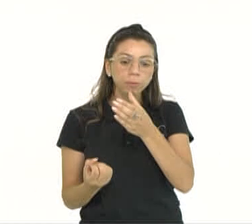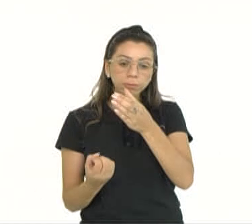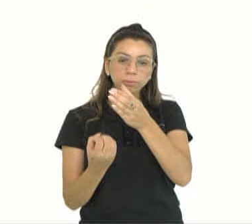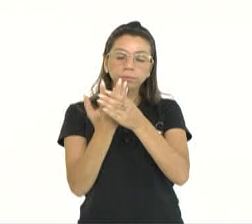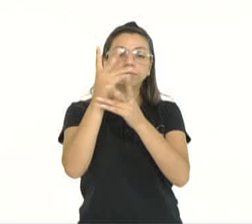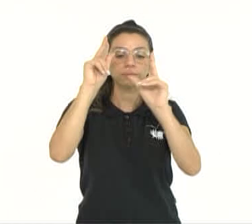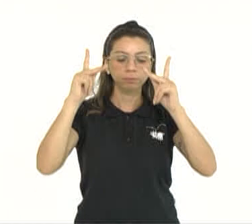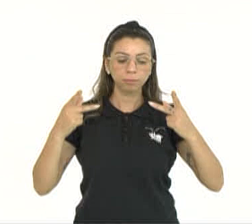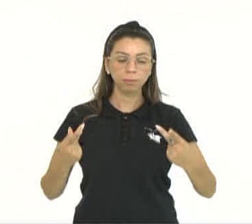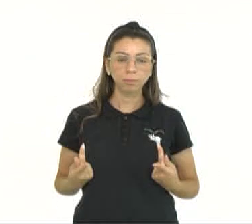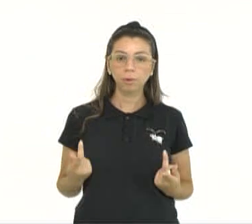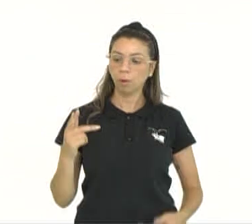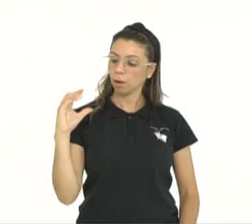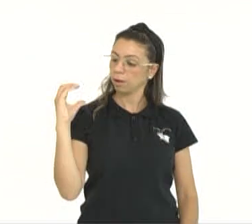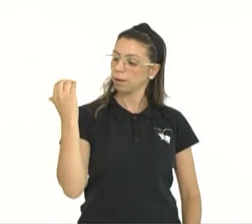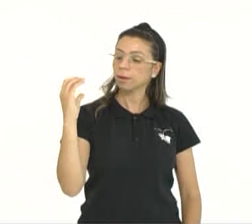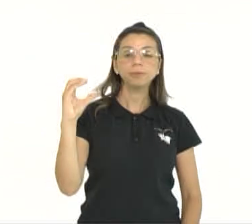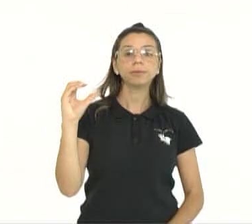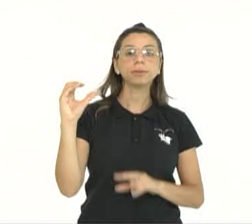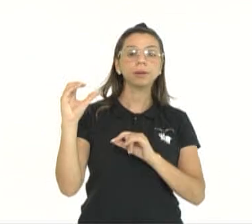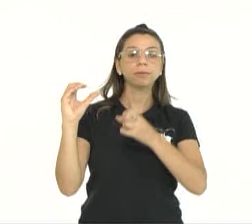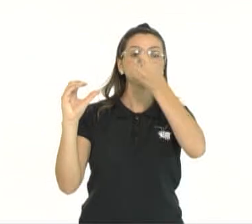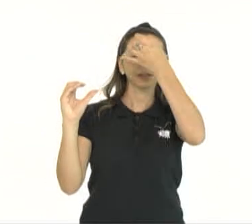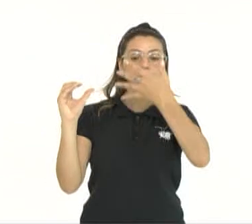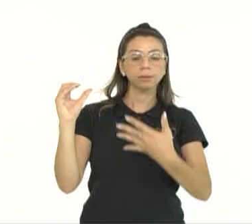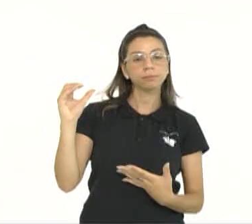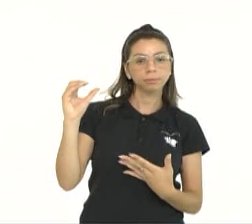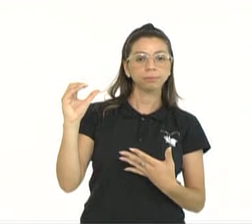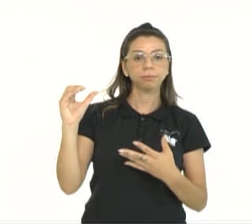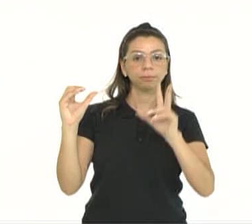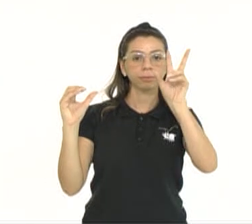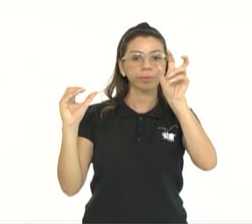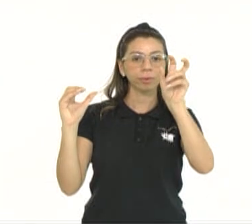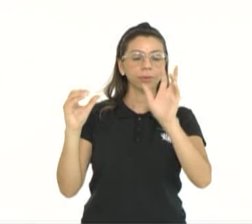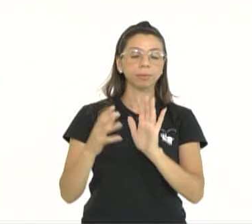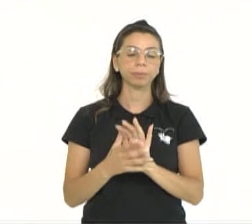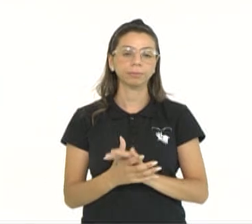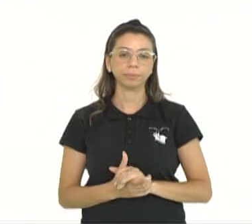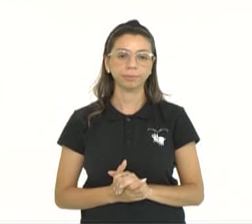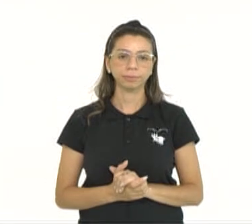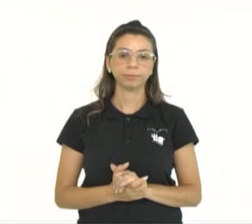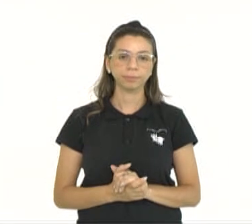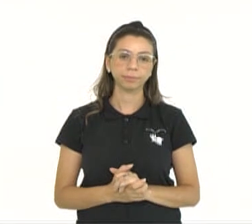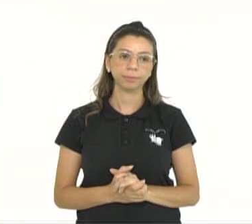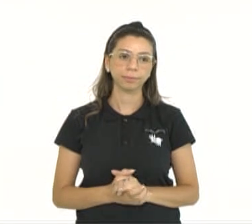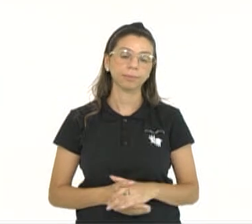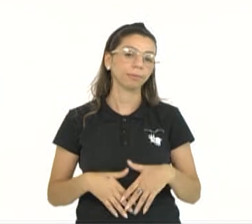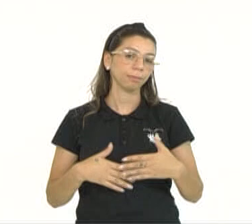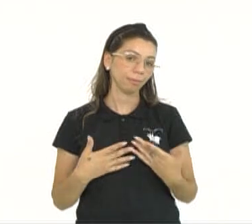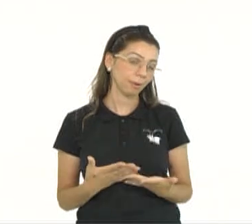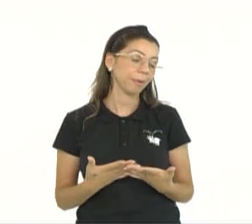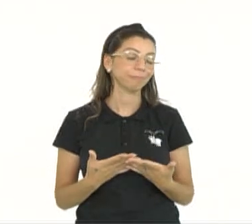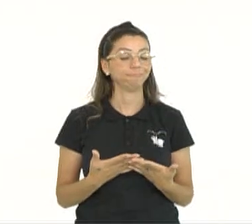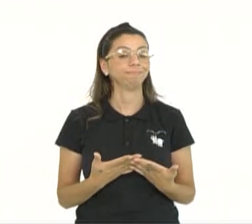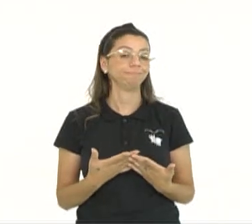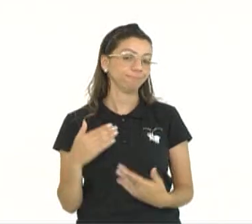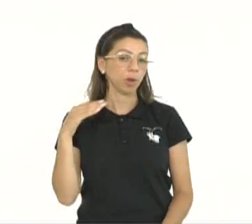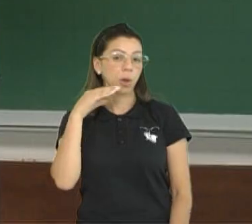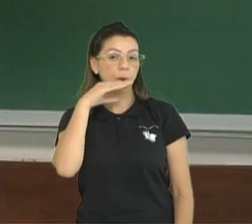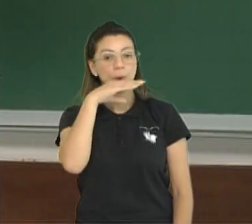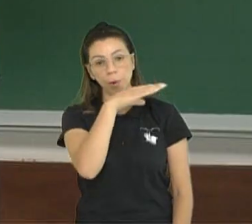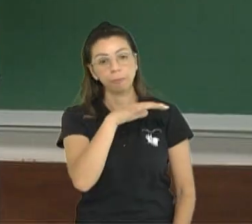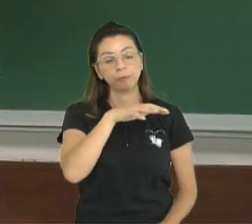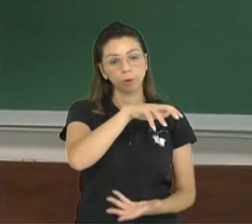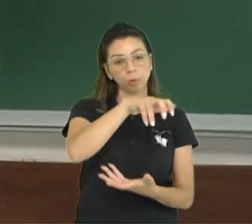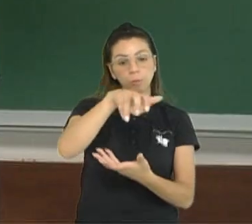que a ciência tem a nos dizer sobre isso. Bom, mas é claro que no